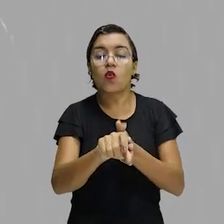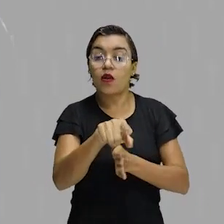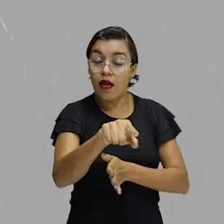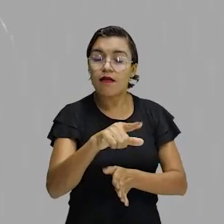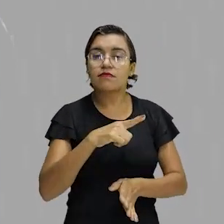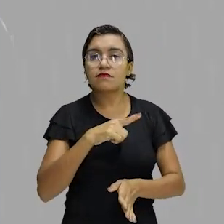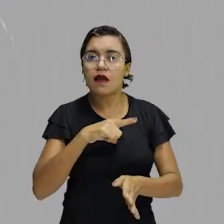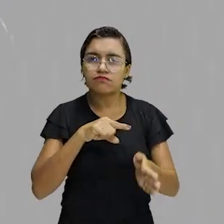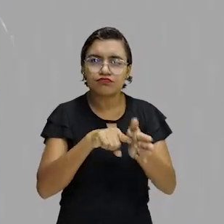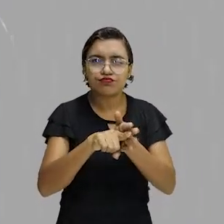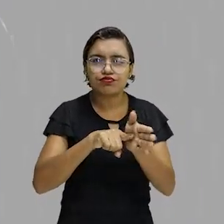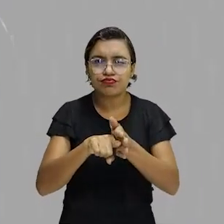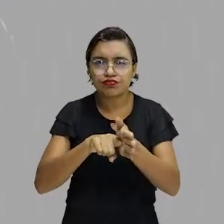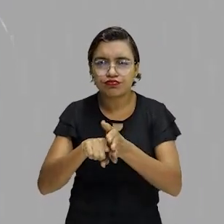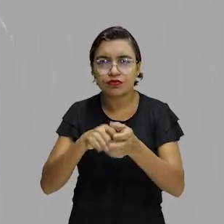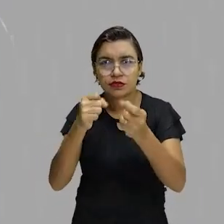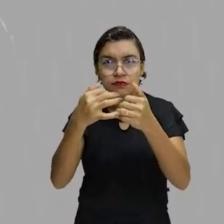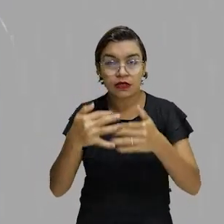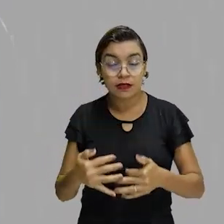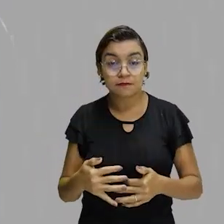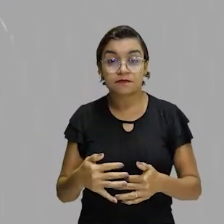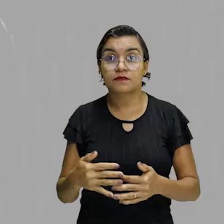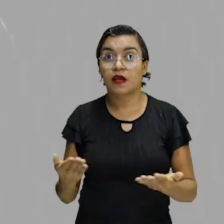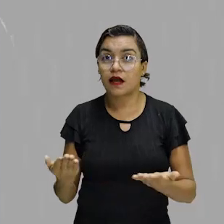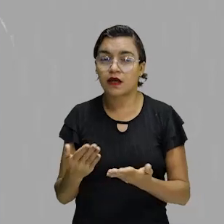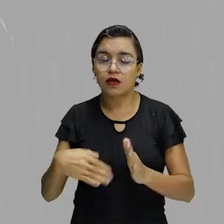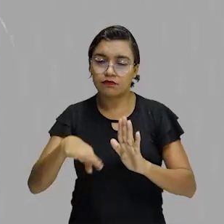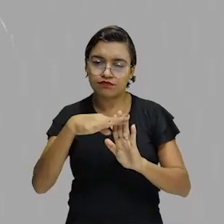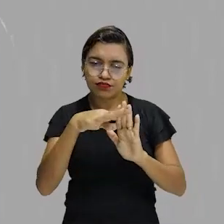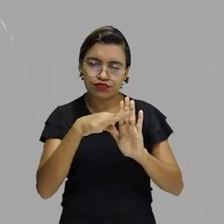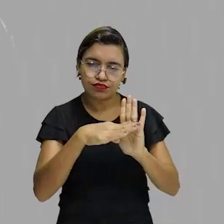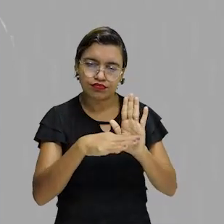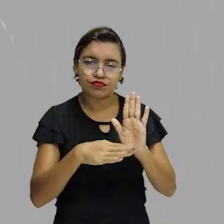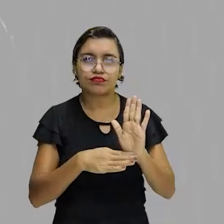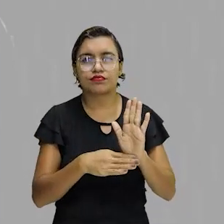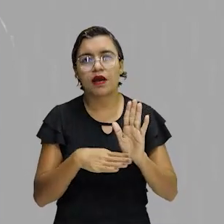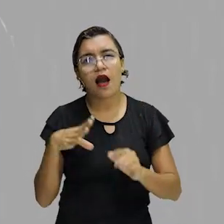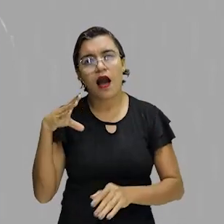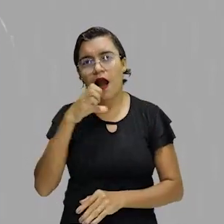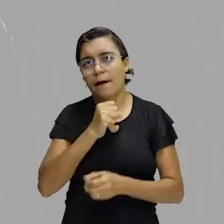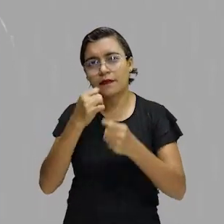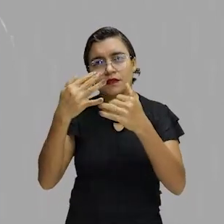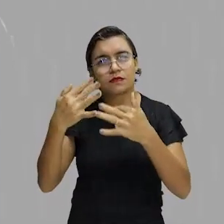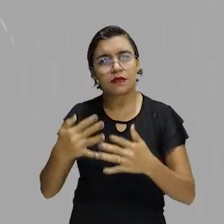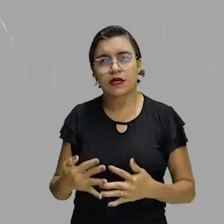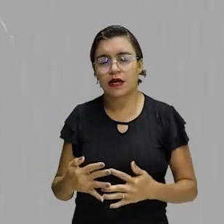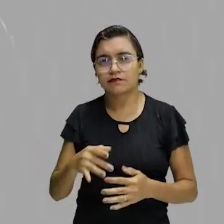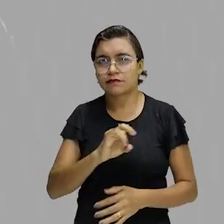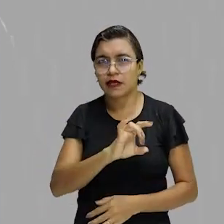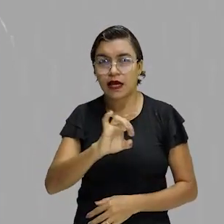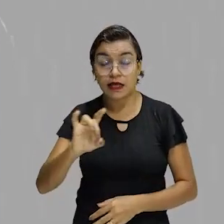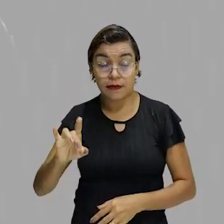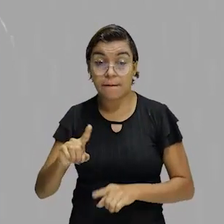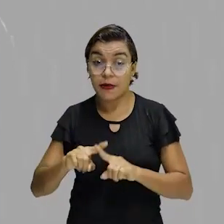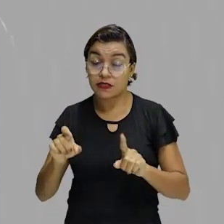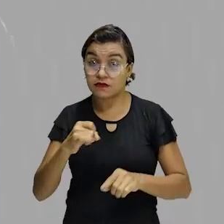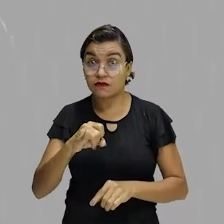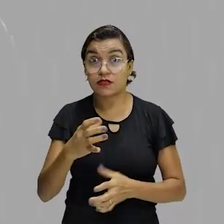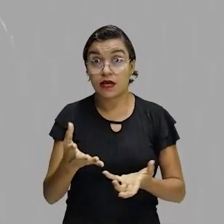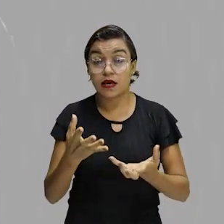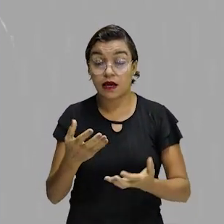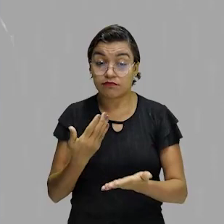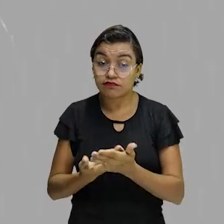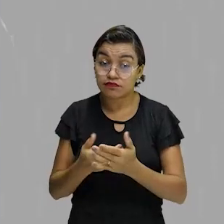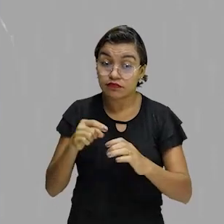explicando um pouco mais sobre eles. Aqui eles estão apenas listados. Eu vou fazer um breve comentário sobre cada um, mas se você quiser